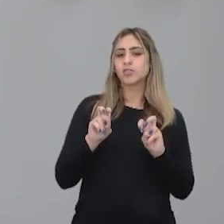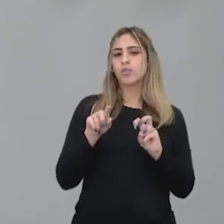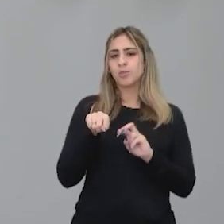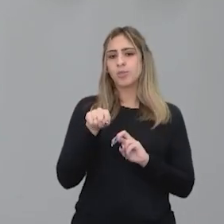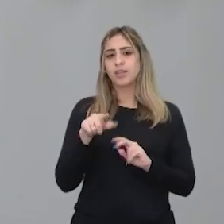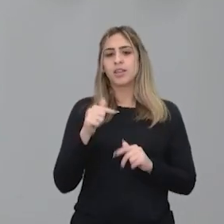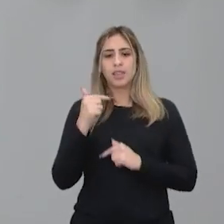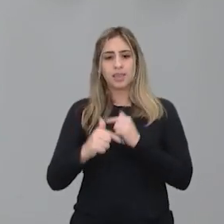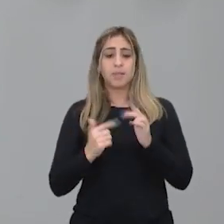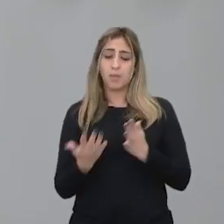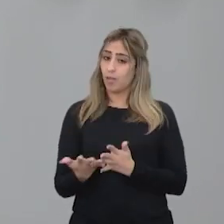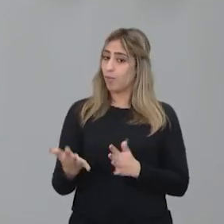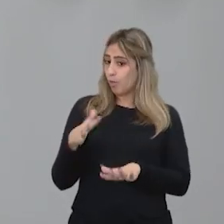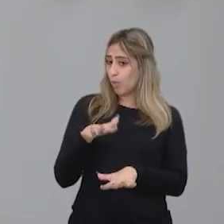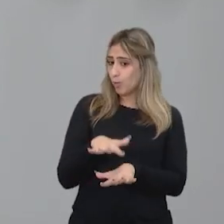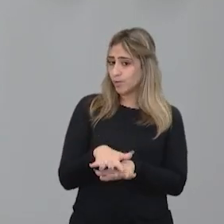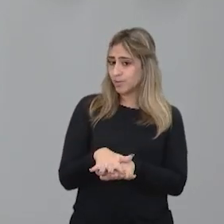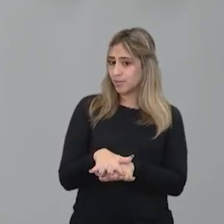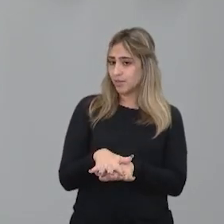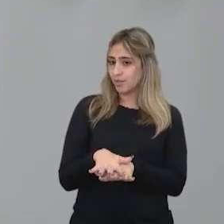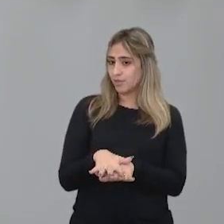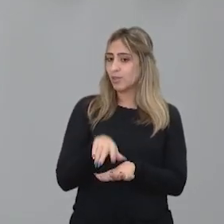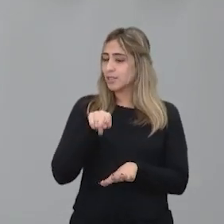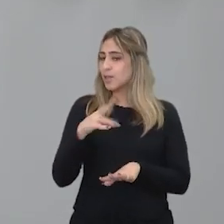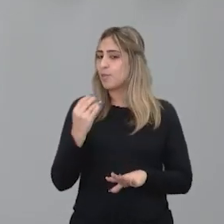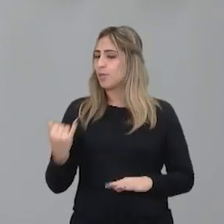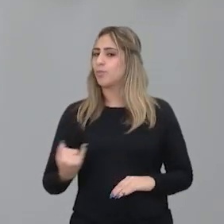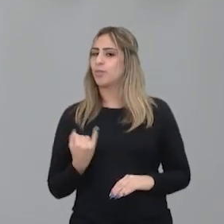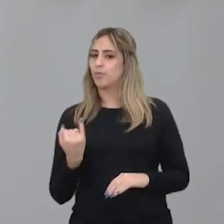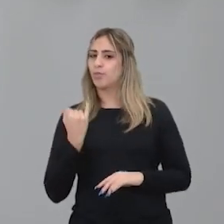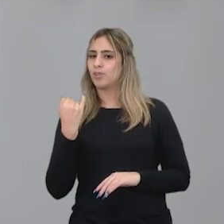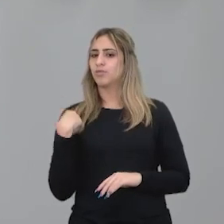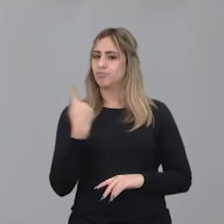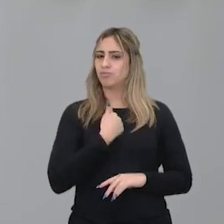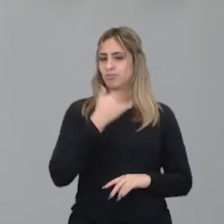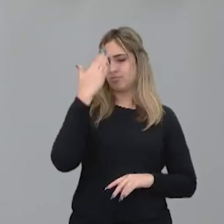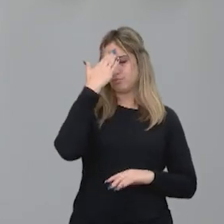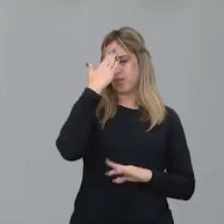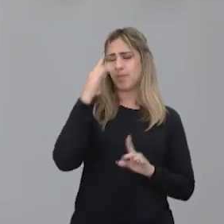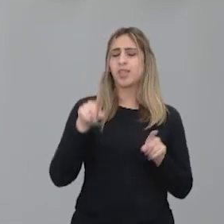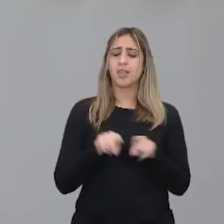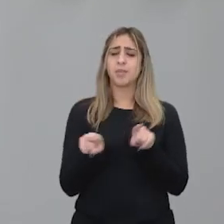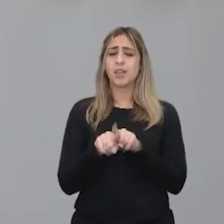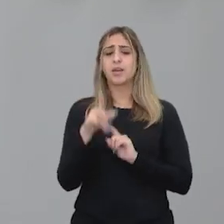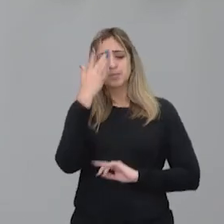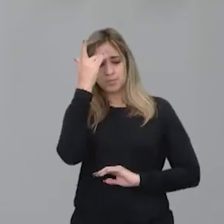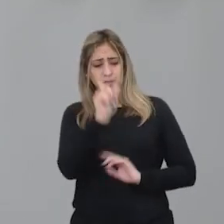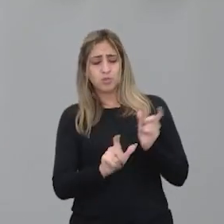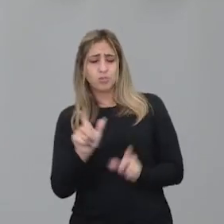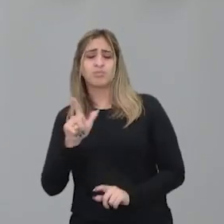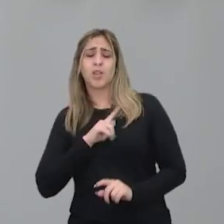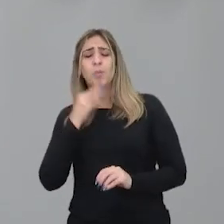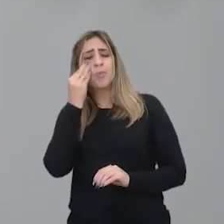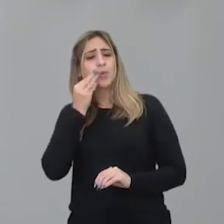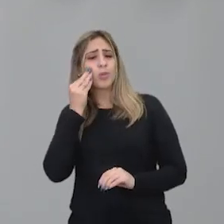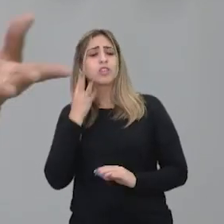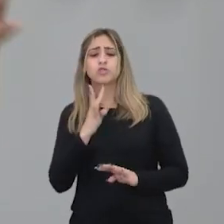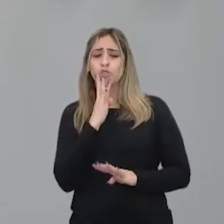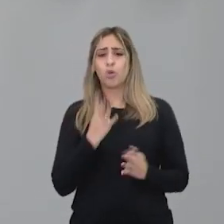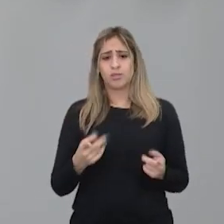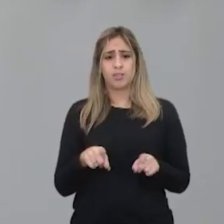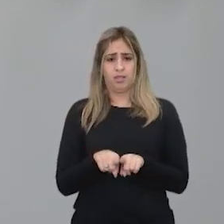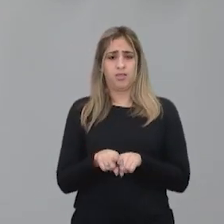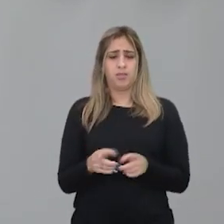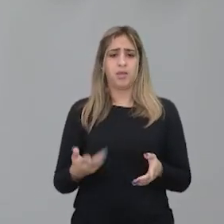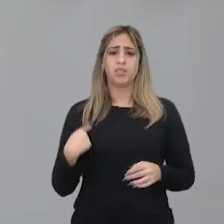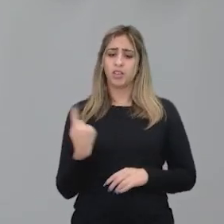um trabalho inclusivo e isso é muito importante a gente saber. E também porque as pessoas têm que ter oportunidade de conhecer. E aí